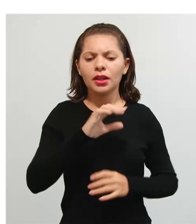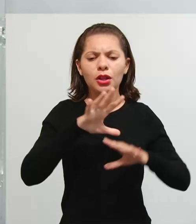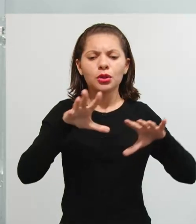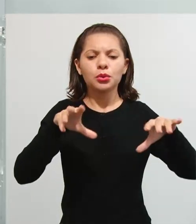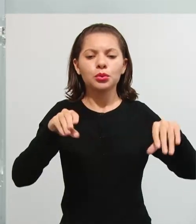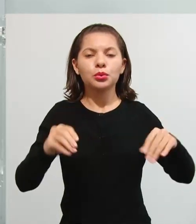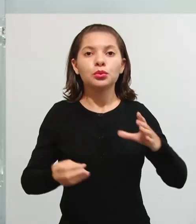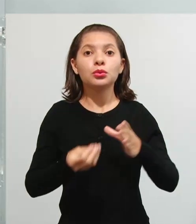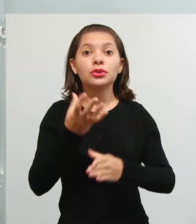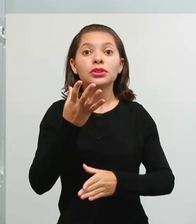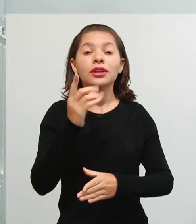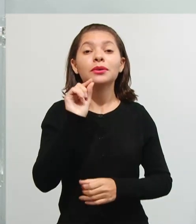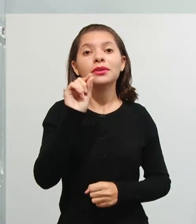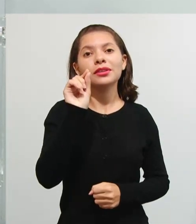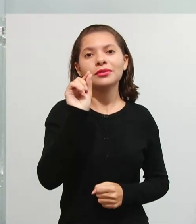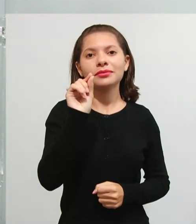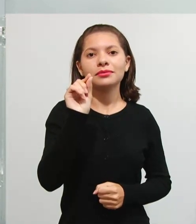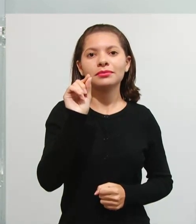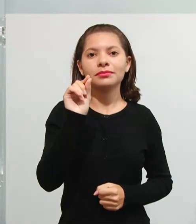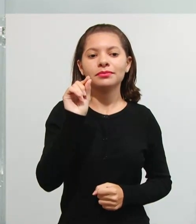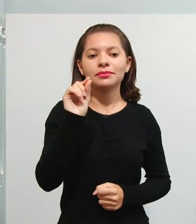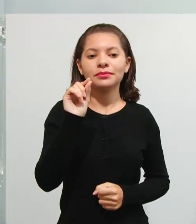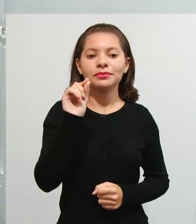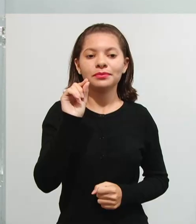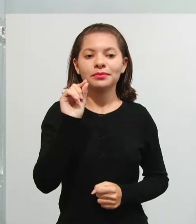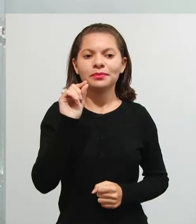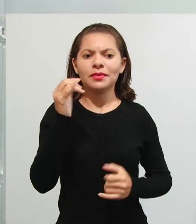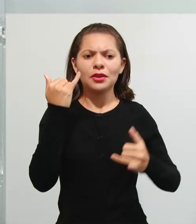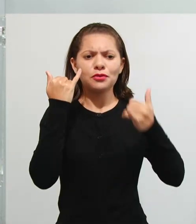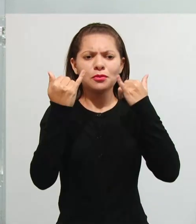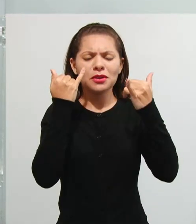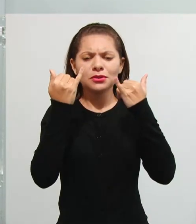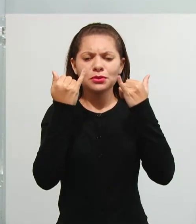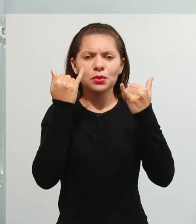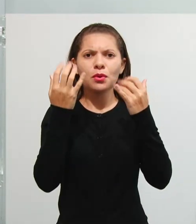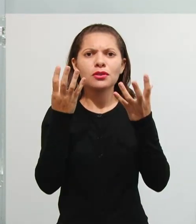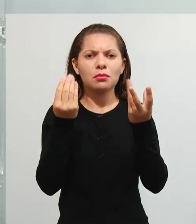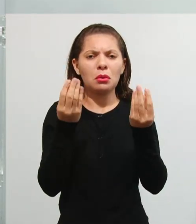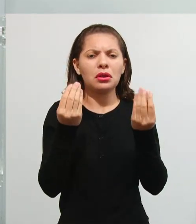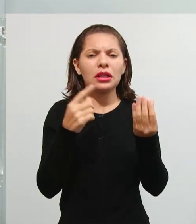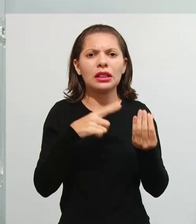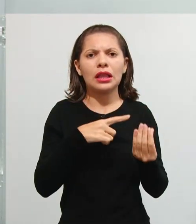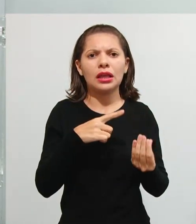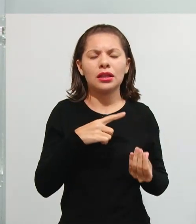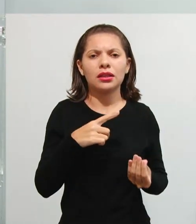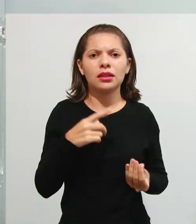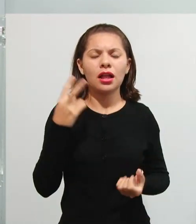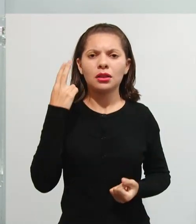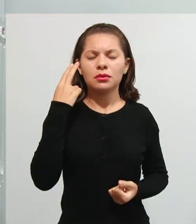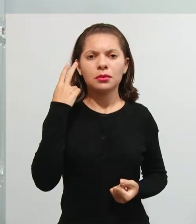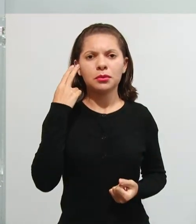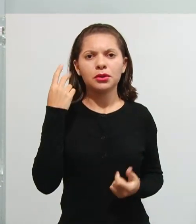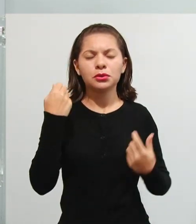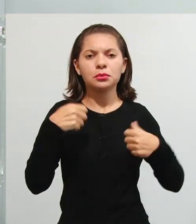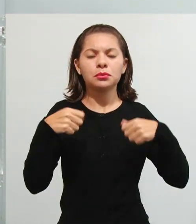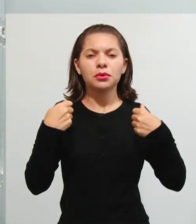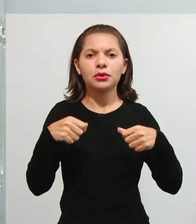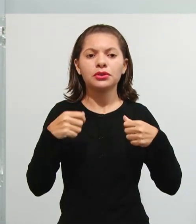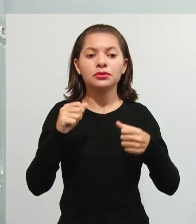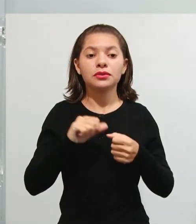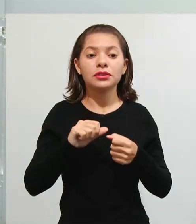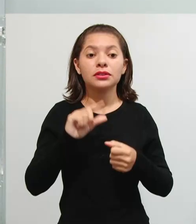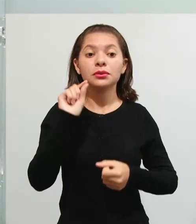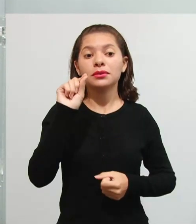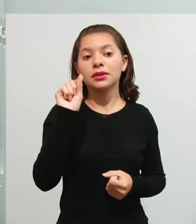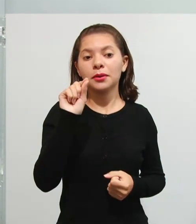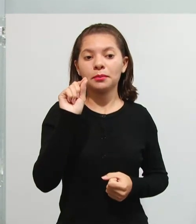vai gerar para a gente um cabedal de informações tão grande que, naturalmente, pode fazer com que